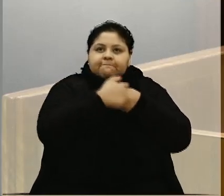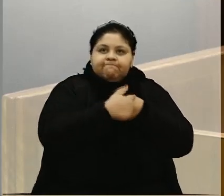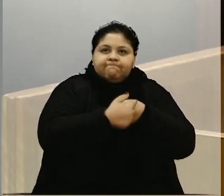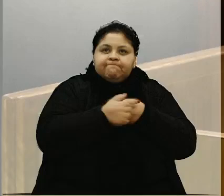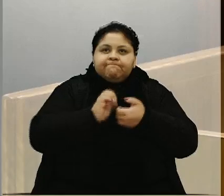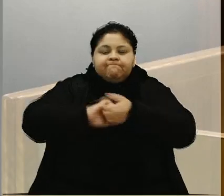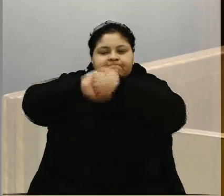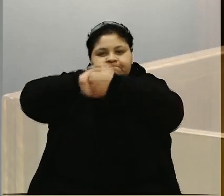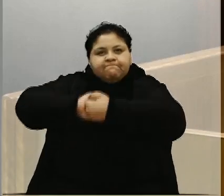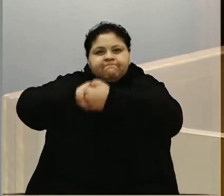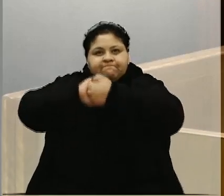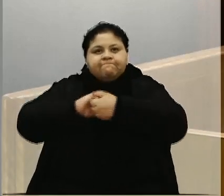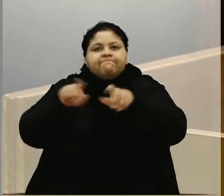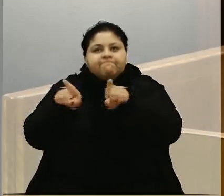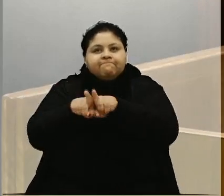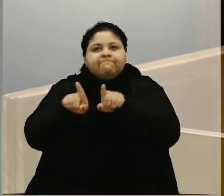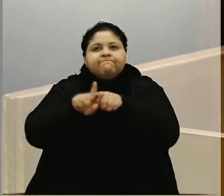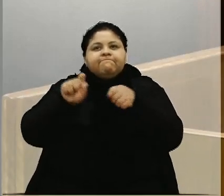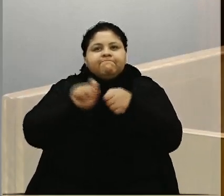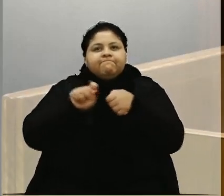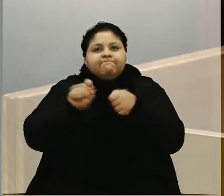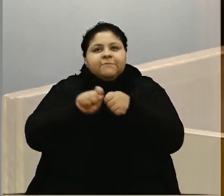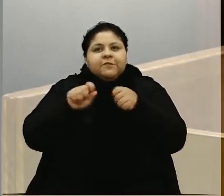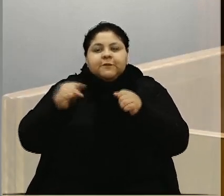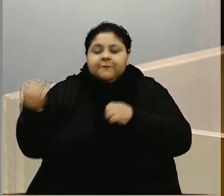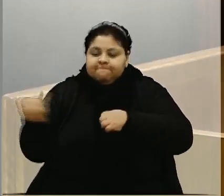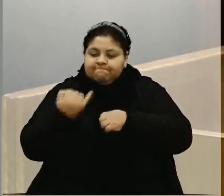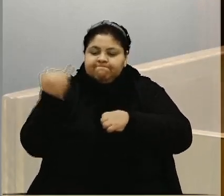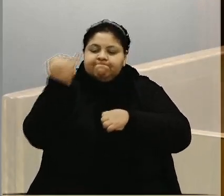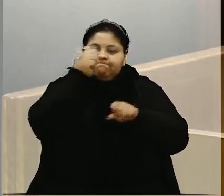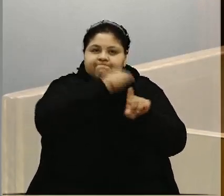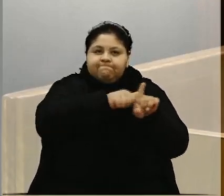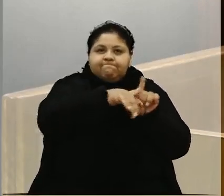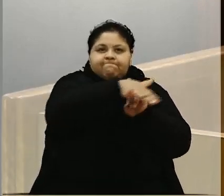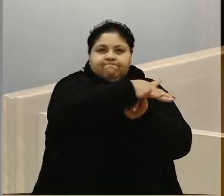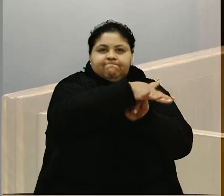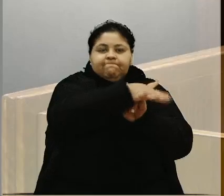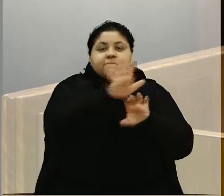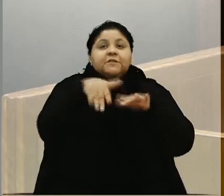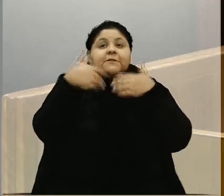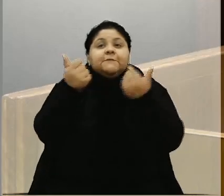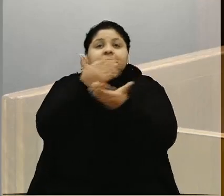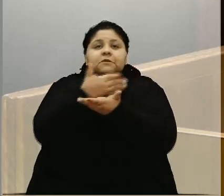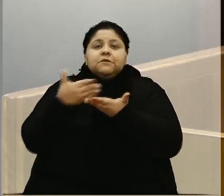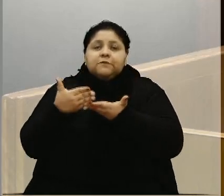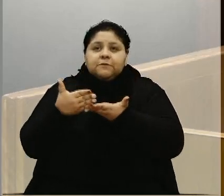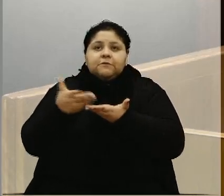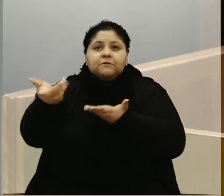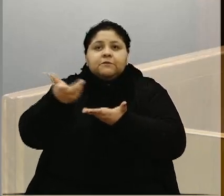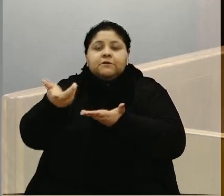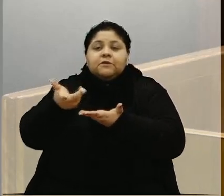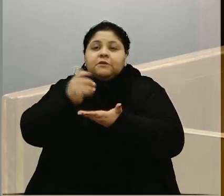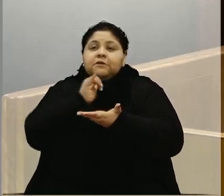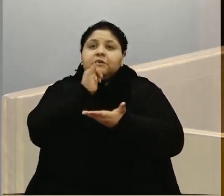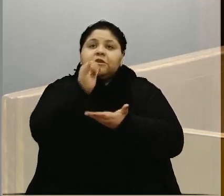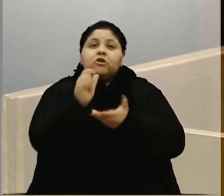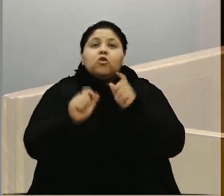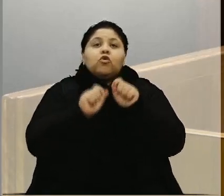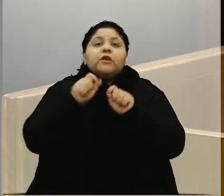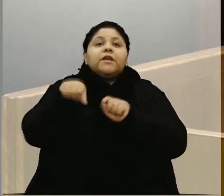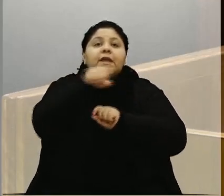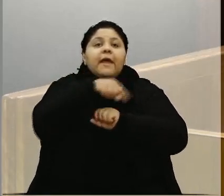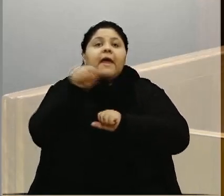parceiras sociais e que têm feito grande relevância na nossa sociedade. Então, para começar, nós queremos trazer para vocês o que nós